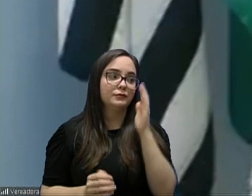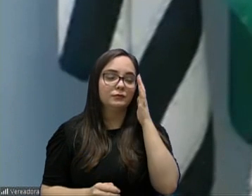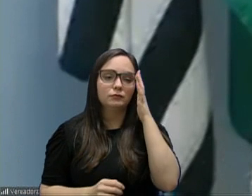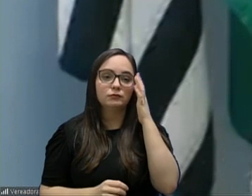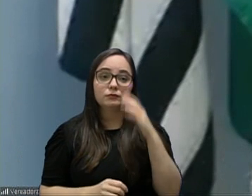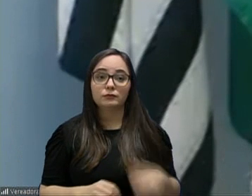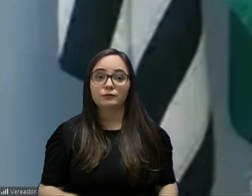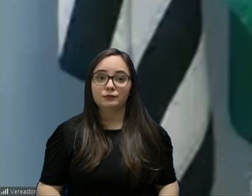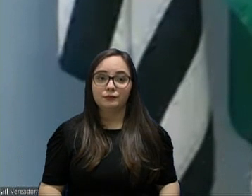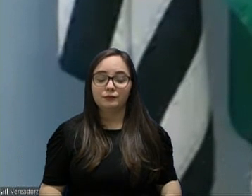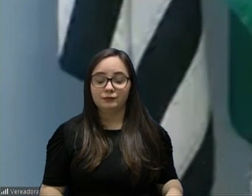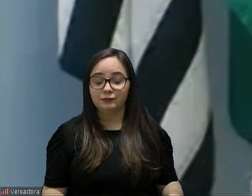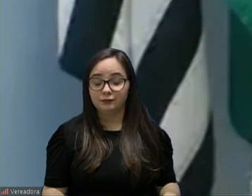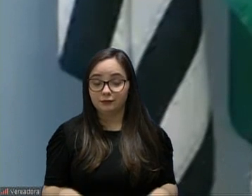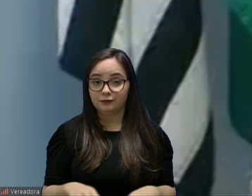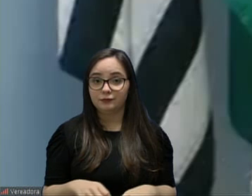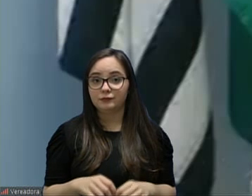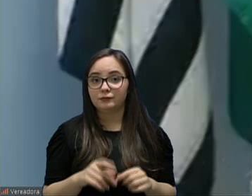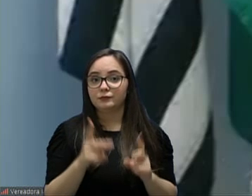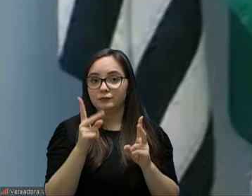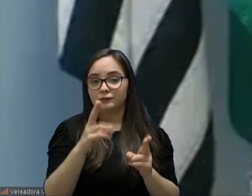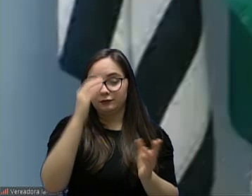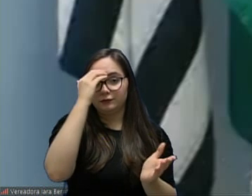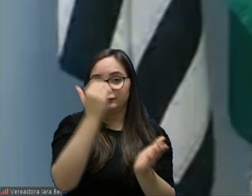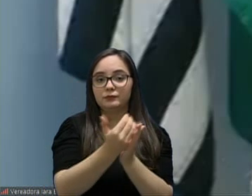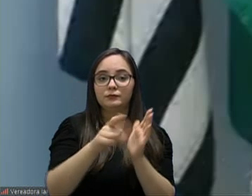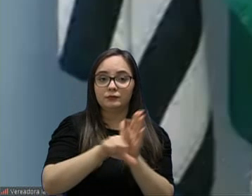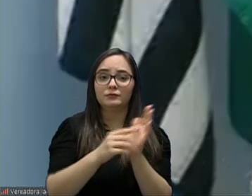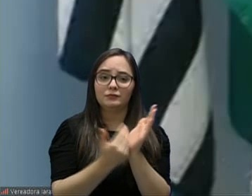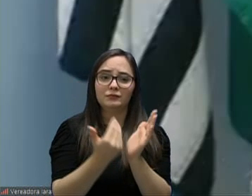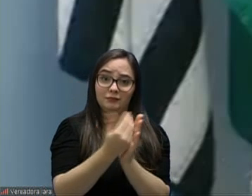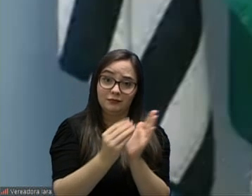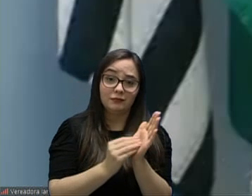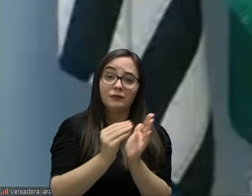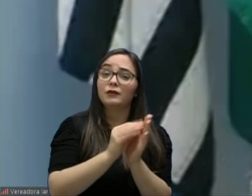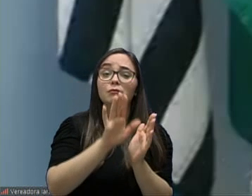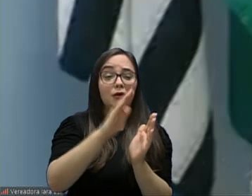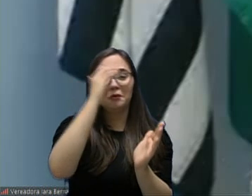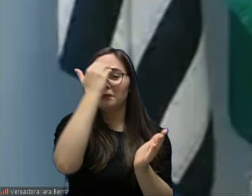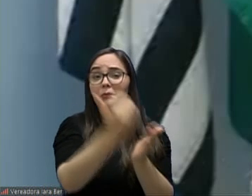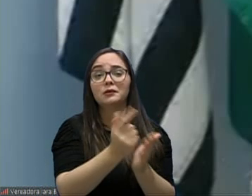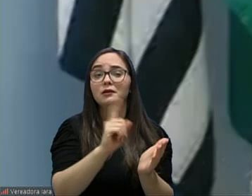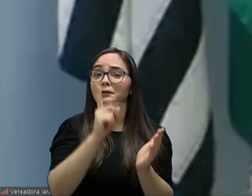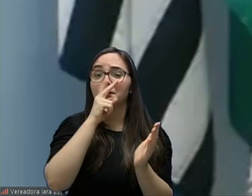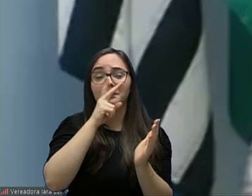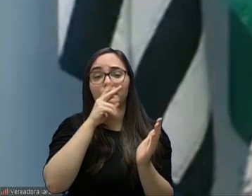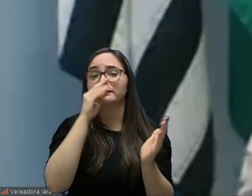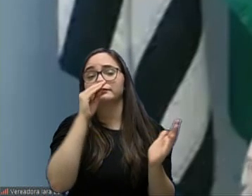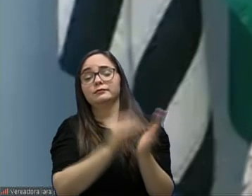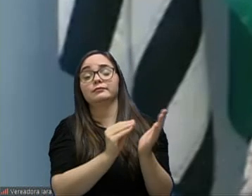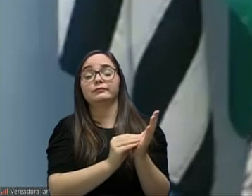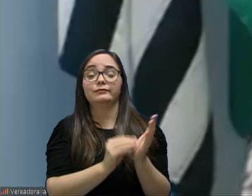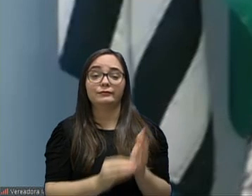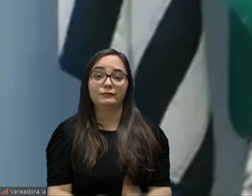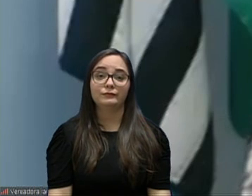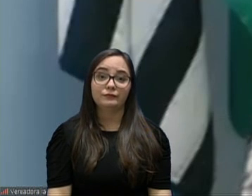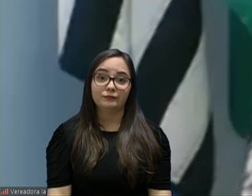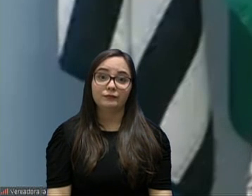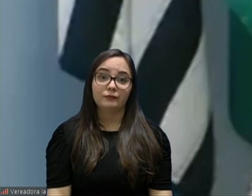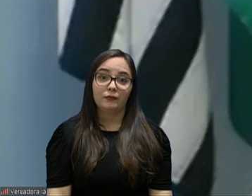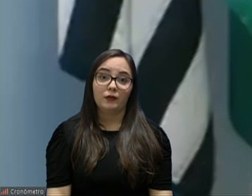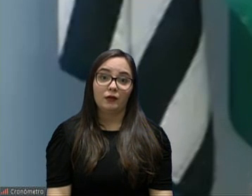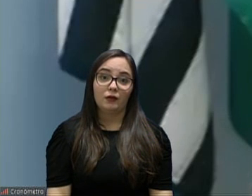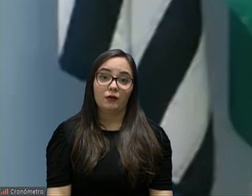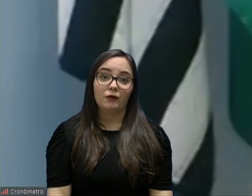Respeitava a emenda. Então, como se estivesse respeitando a emenda, mas não estava, estava desrespeitando a nossa emenda.